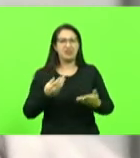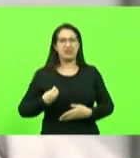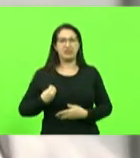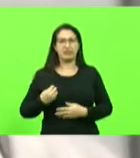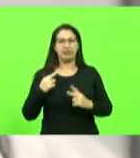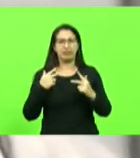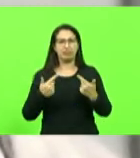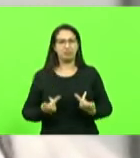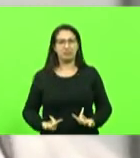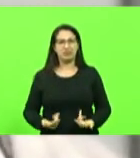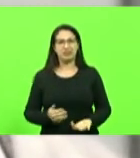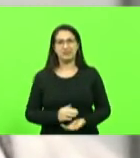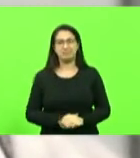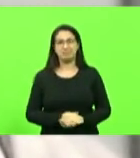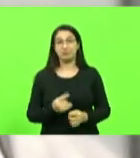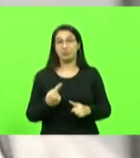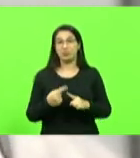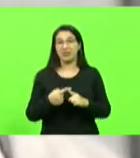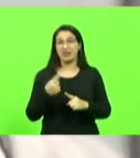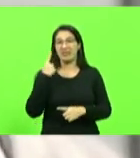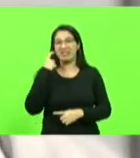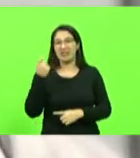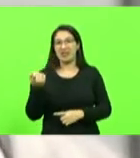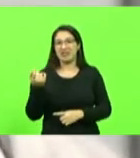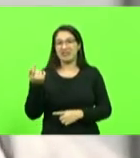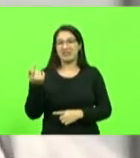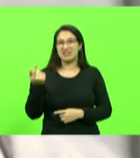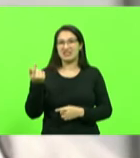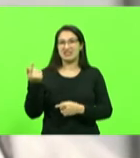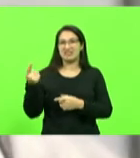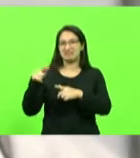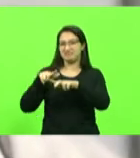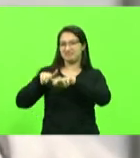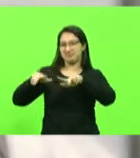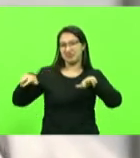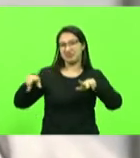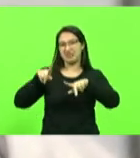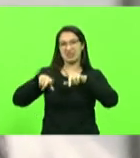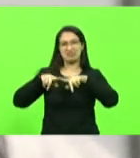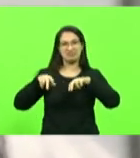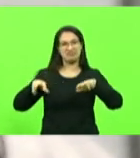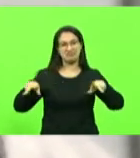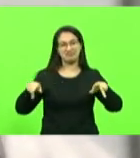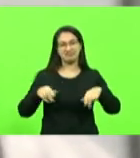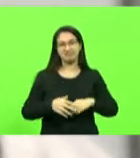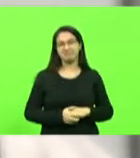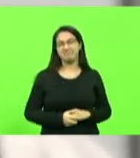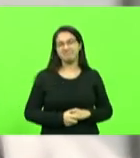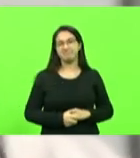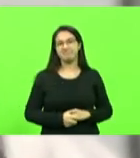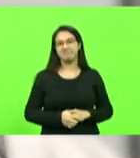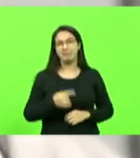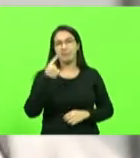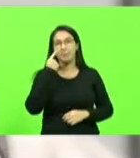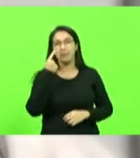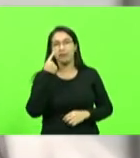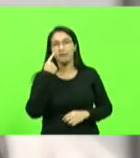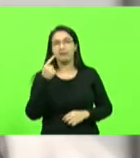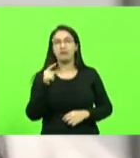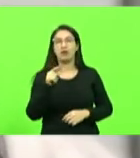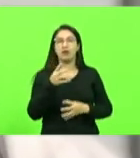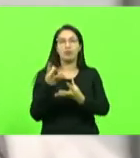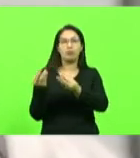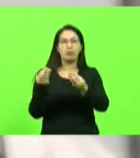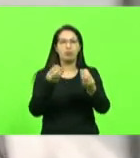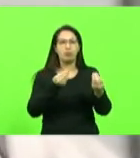em detrimento dos interesses do capital. Como temos visto no dia a dia aí, a nossa grande mídia nos